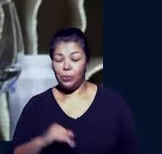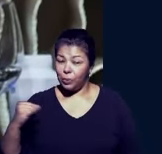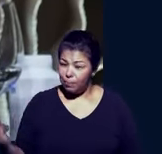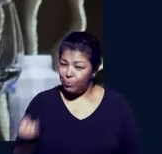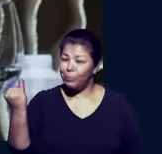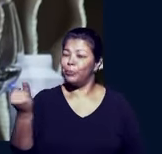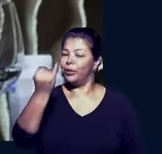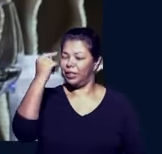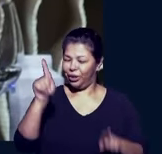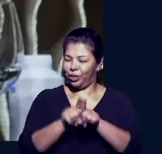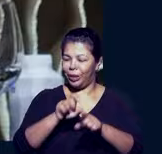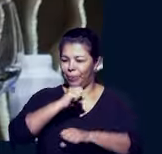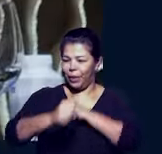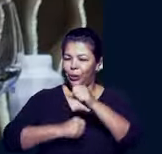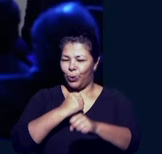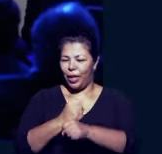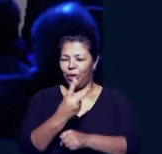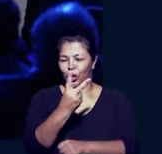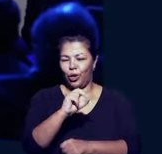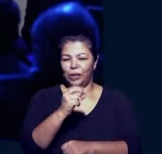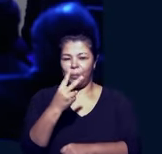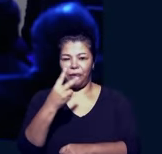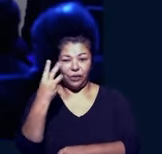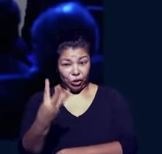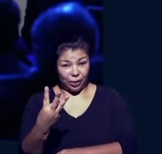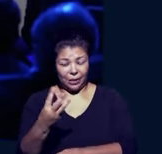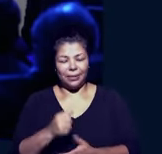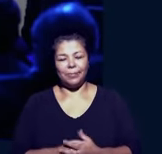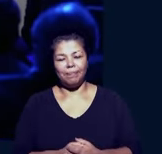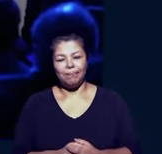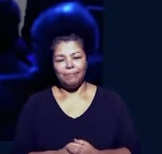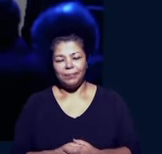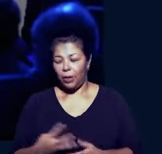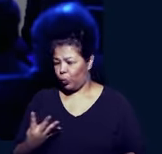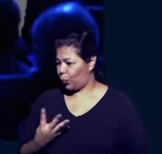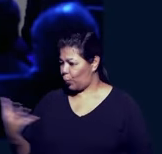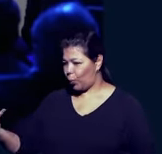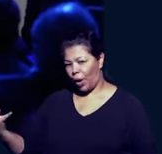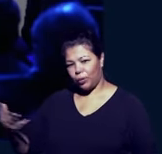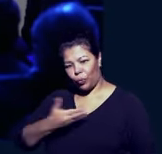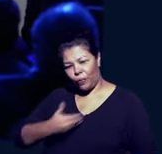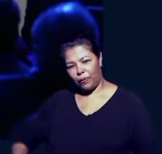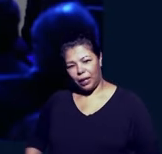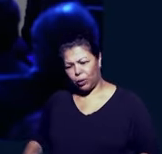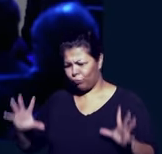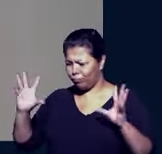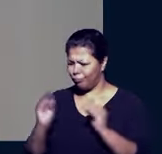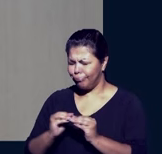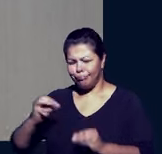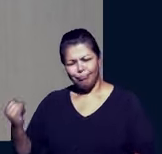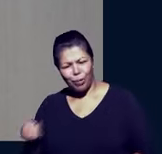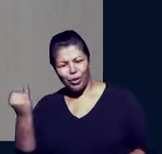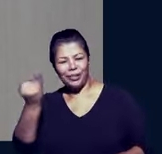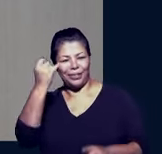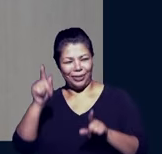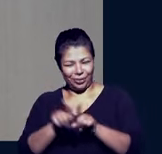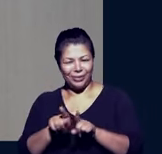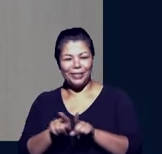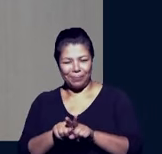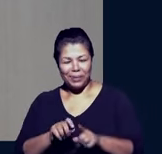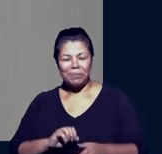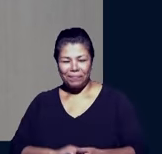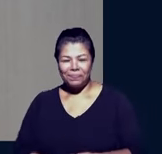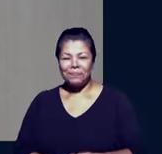entrega do ano de 2023 uma síntese importante então Quatro governadores de estados relevantes de partidos igualmente